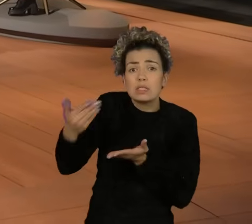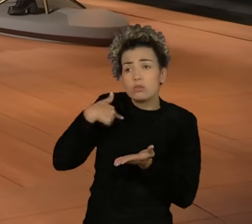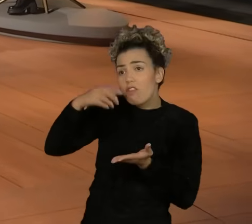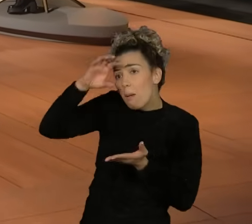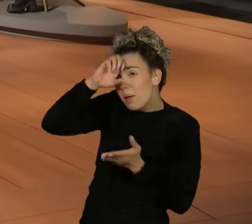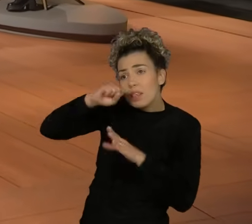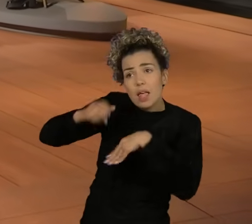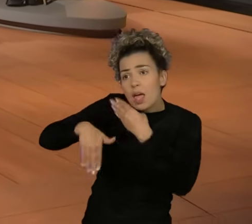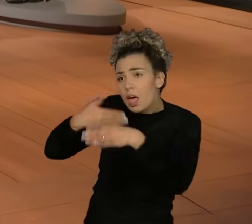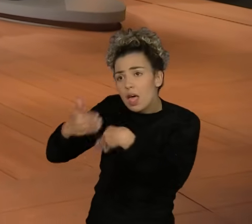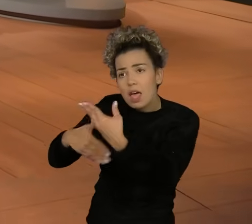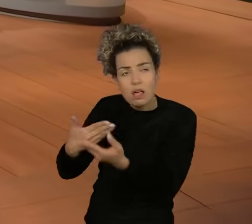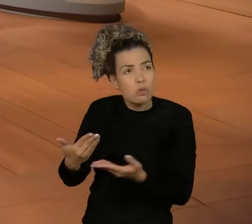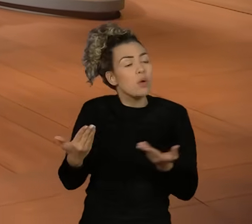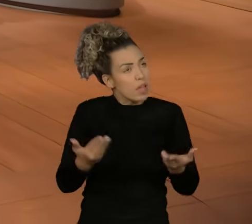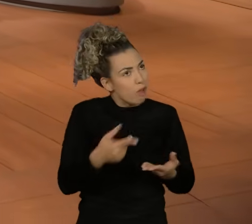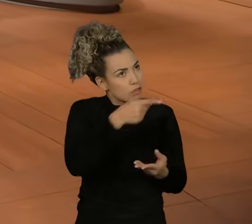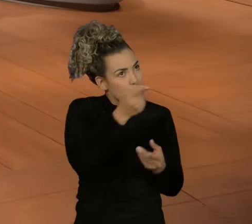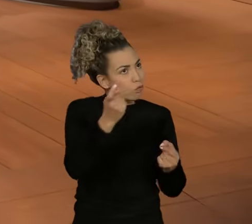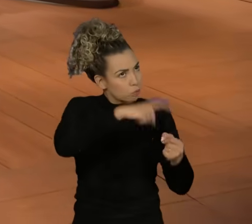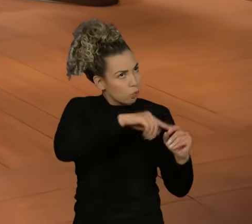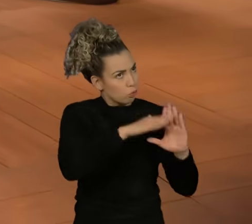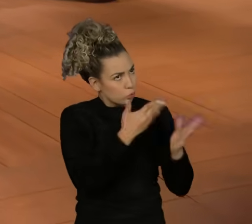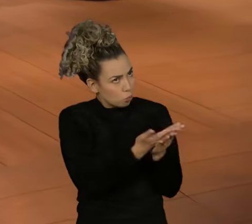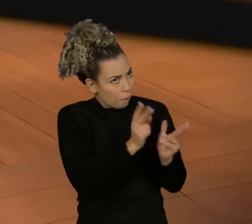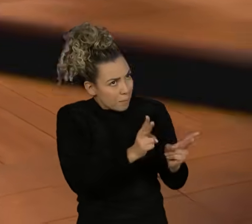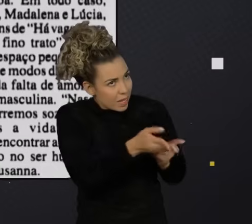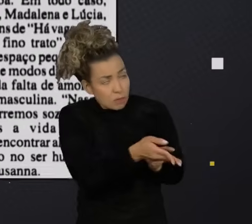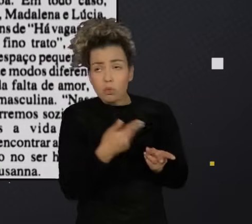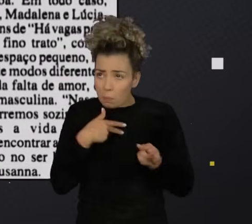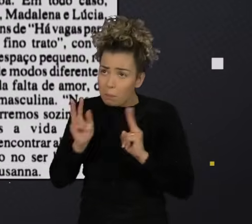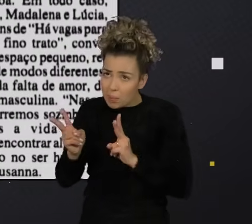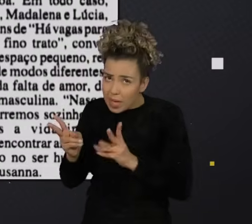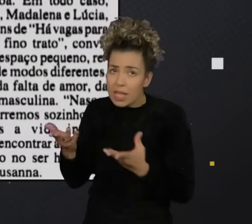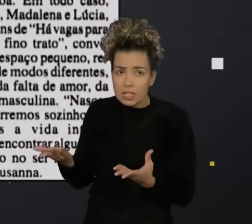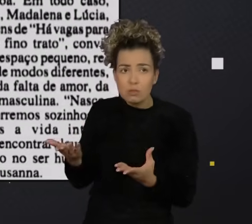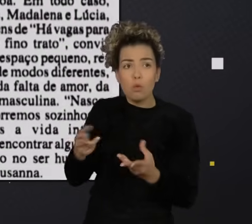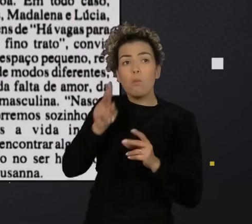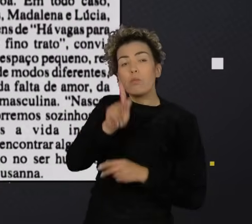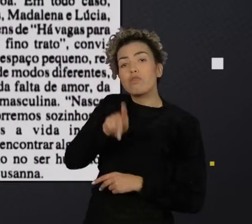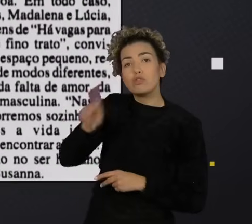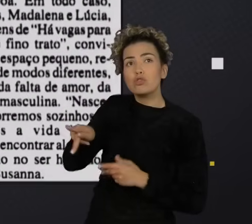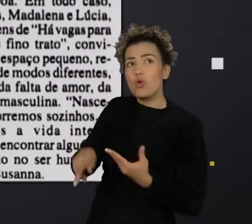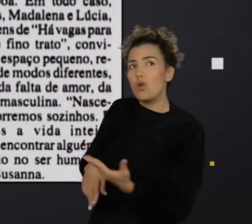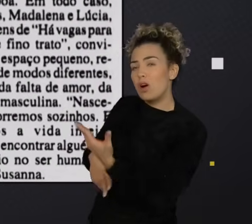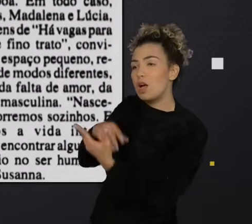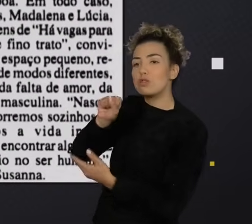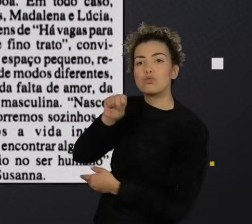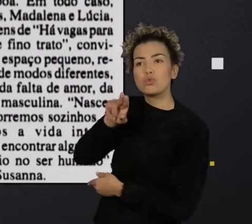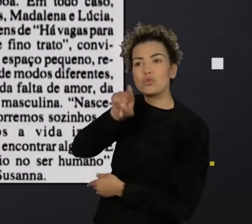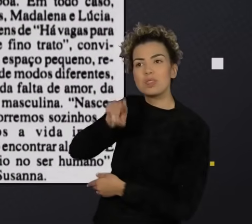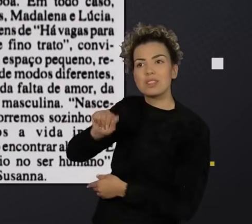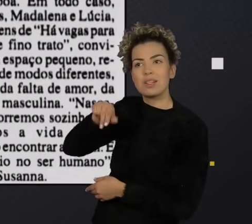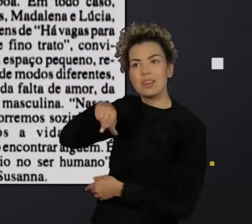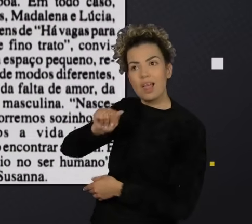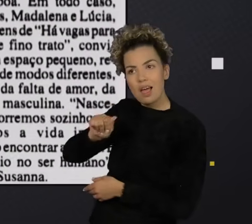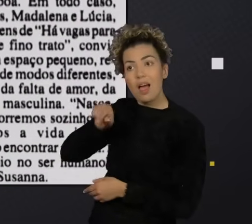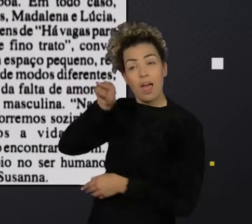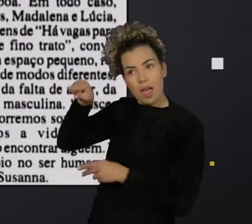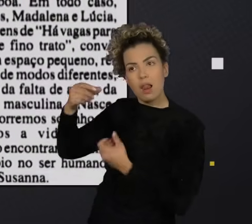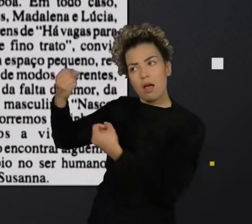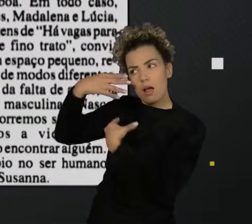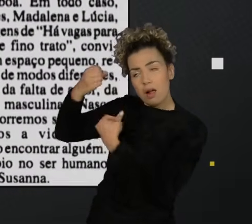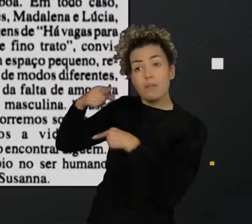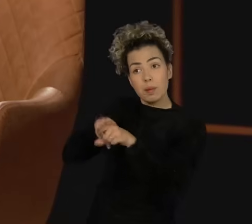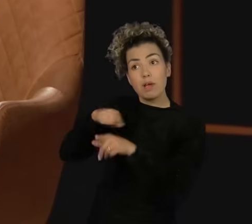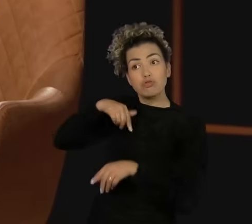Alvim mesmo? Na Laura Alvim, aí fui fazer aula com a Suzana Kruger e chamei a Suzana para dirigir o espetáculo. E assim,